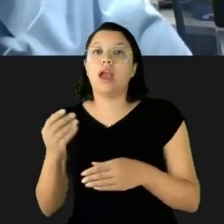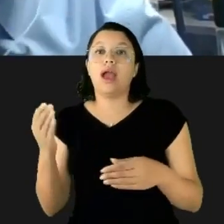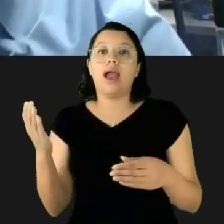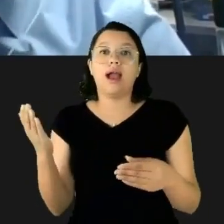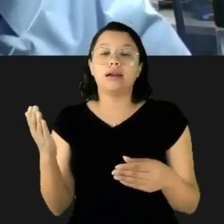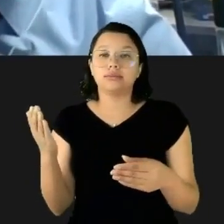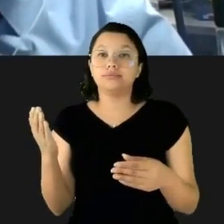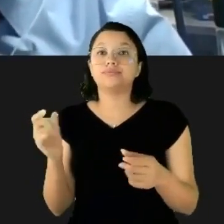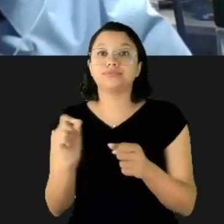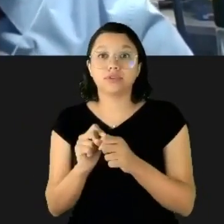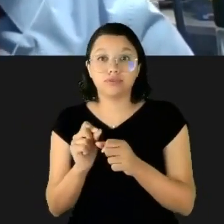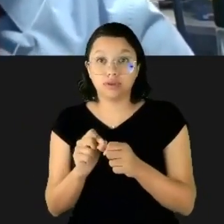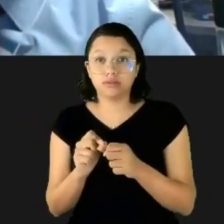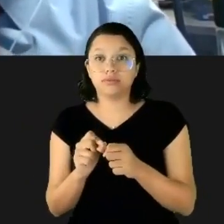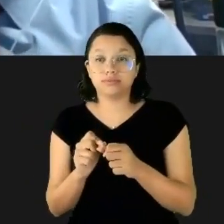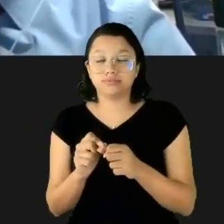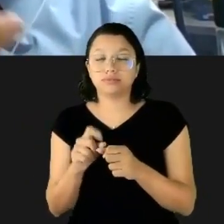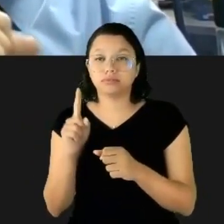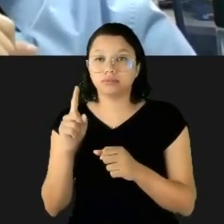é a gestão.